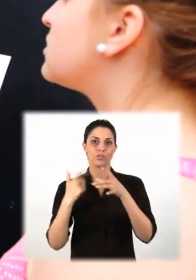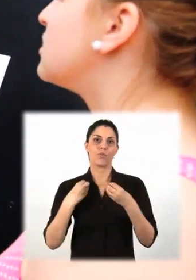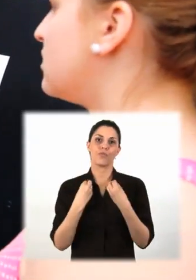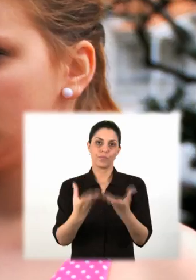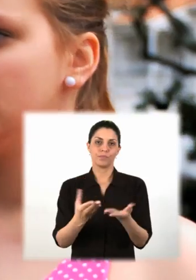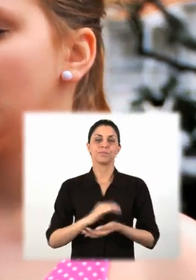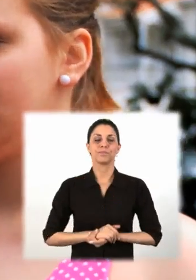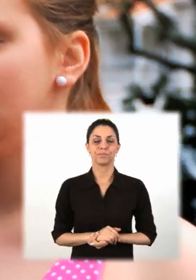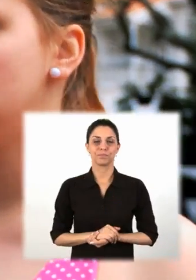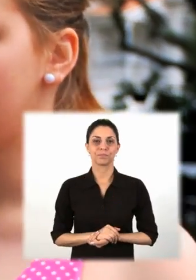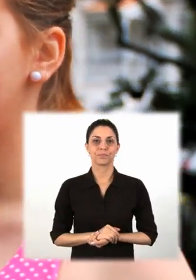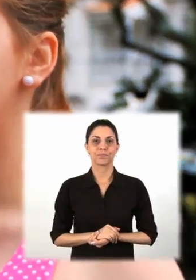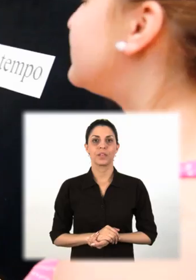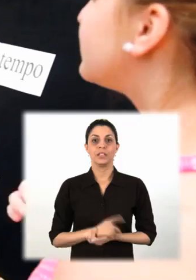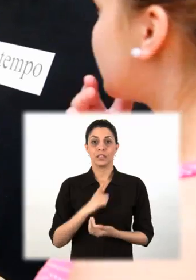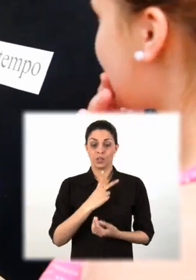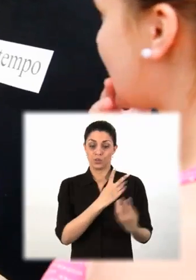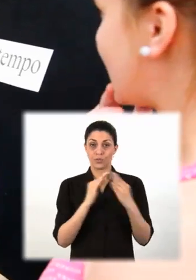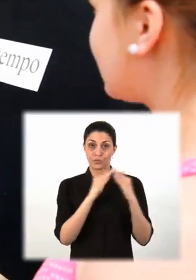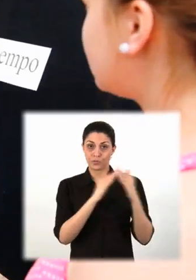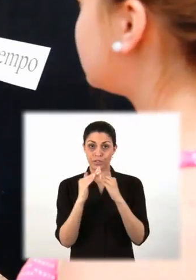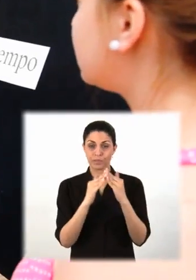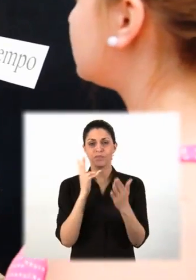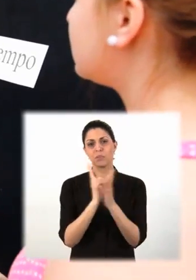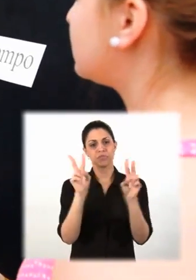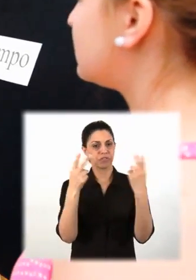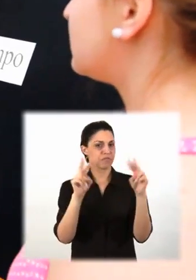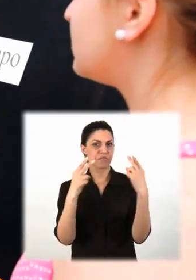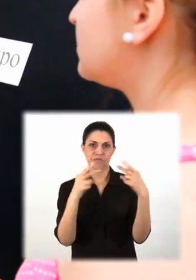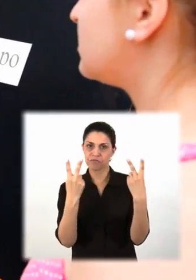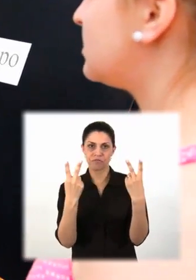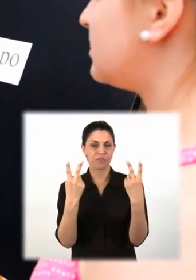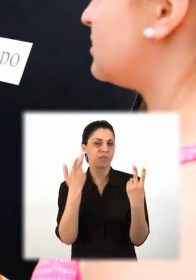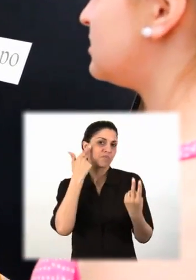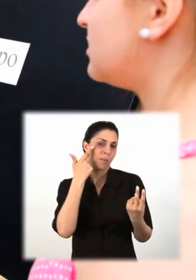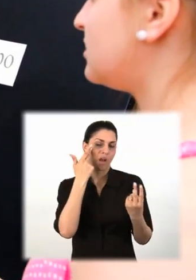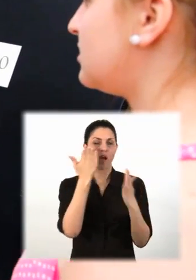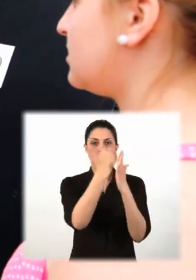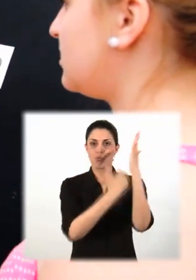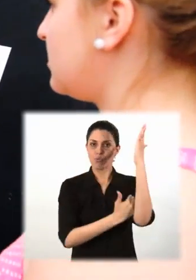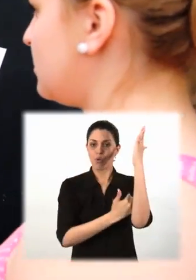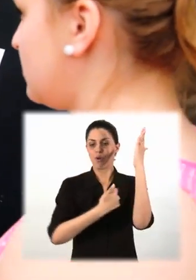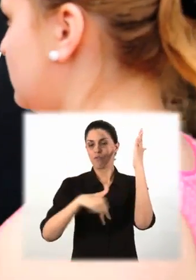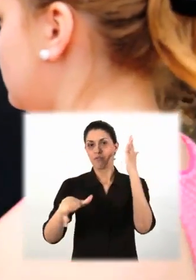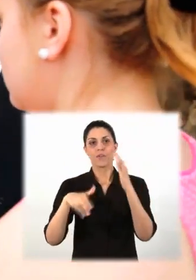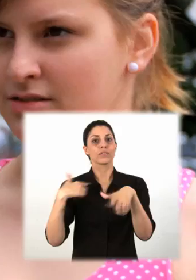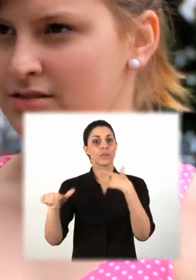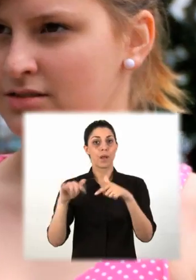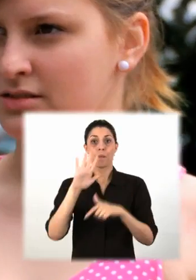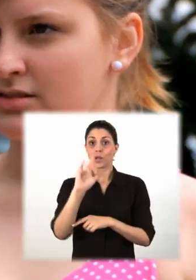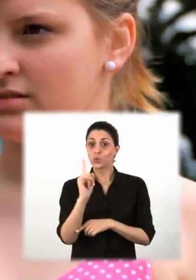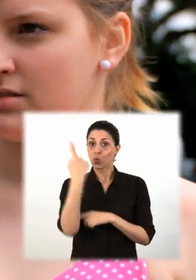contexto que eu vou lhe dar, tá? Haviam dois vizinhos que sempre se viam rotineiramente para tomar o elevador para ir ao